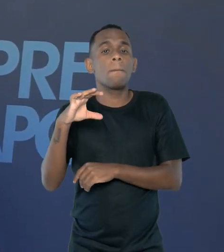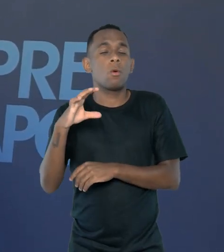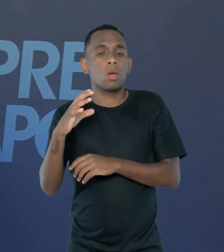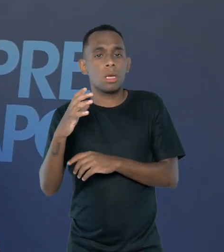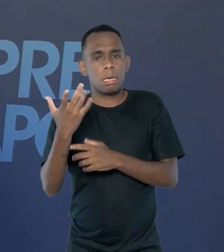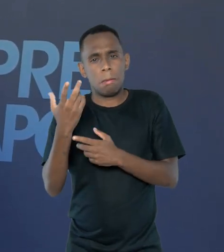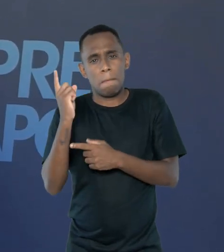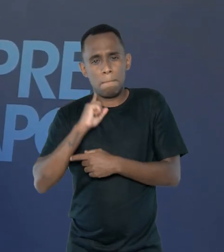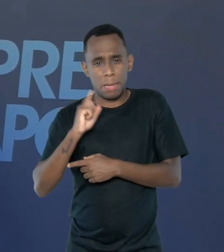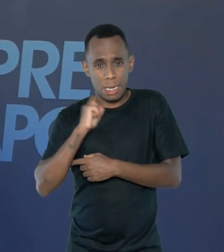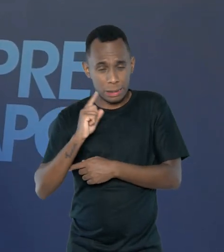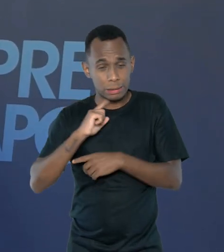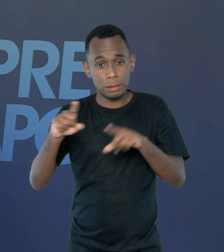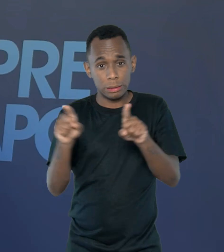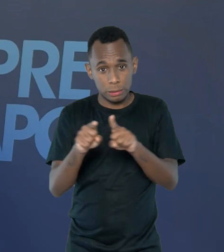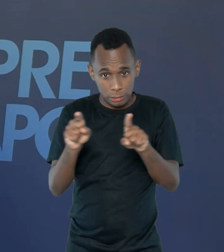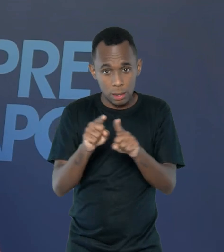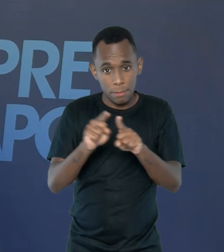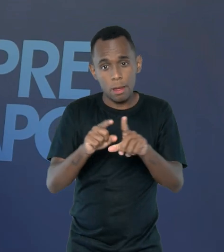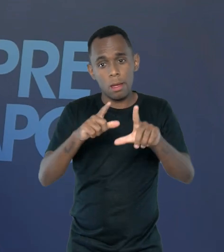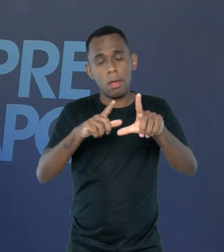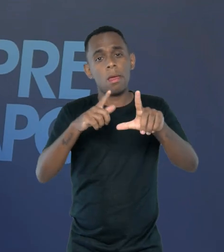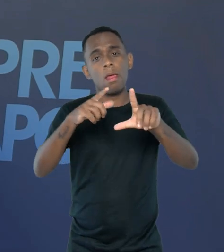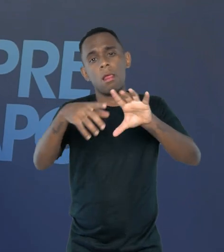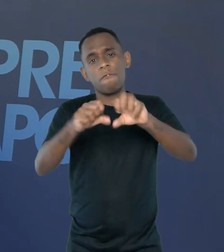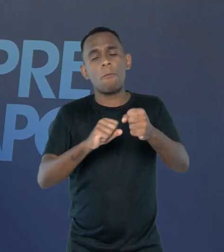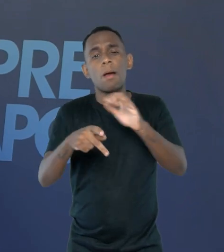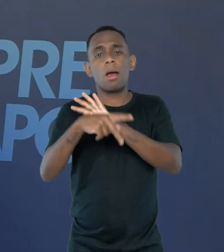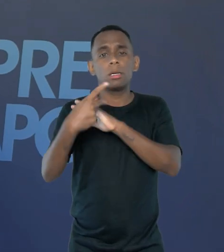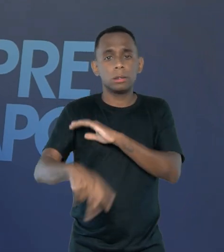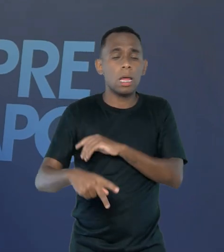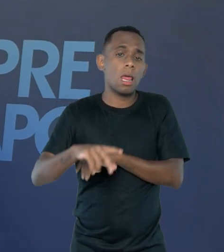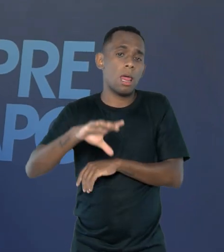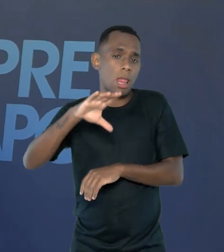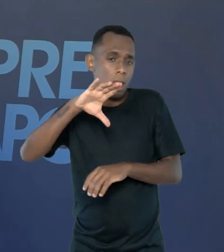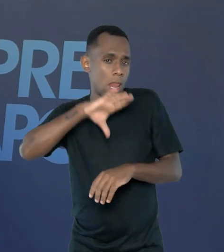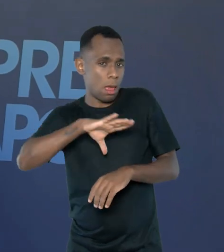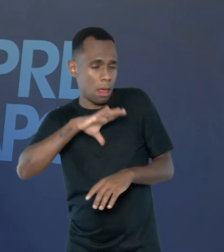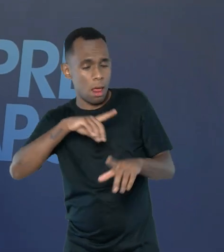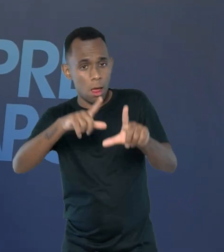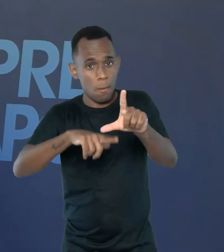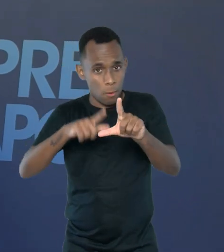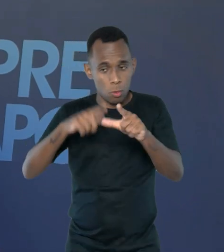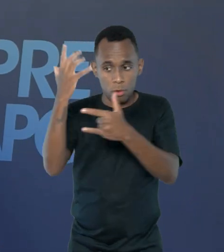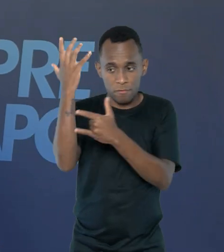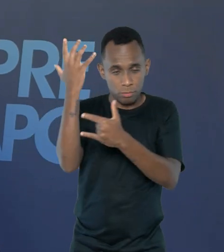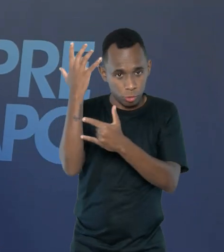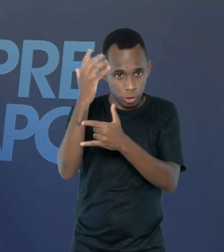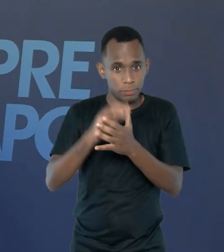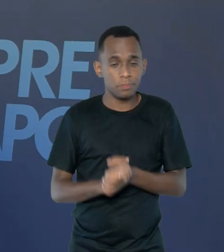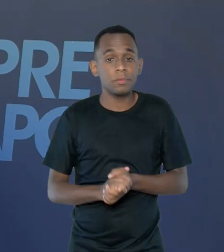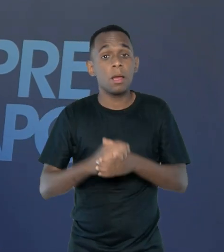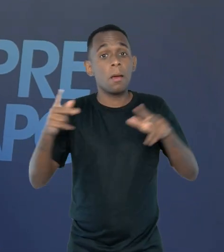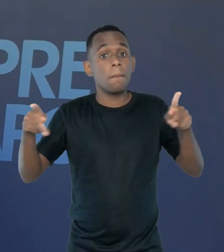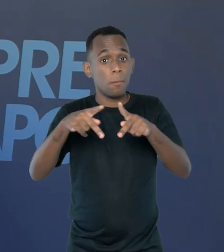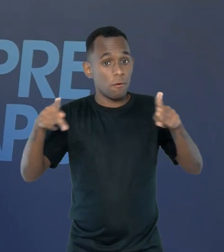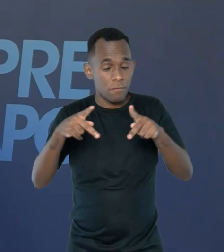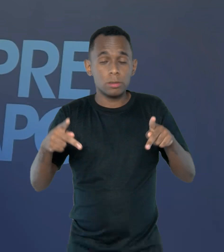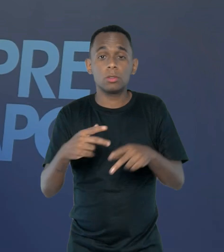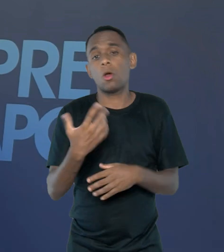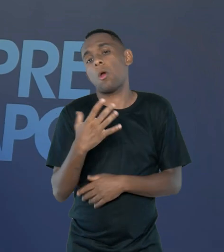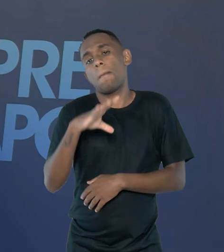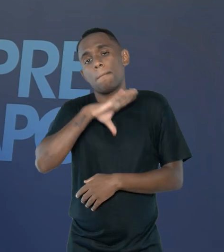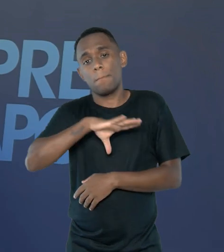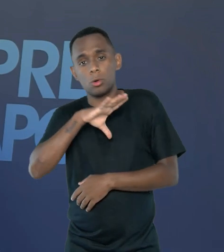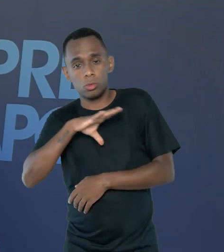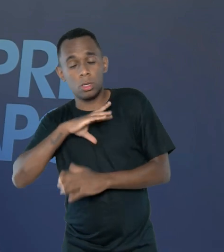Minas e licenciada em Letras em Português na Faculdade de Educação da UFMG. Foi professora de Língua Portuguesa